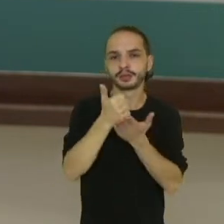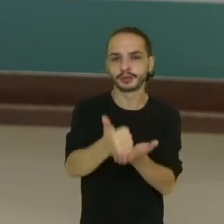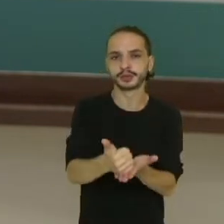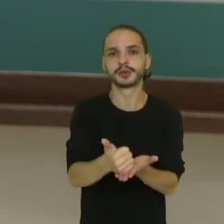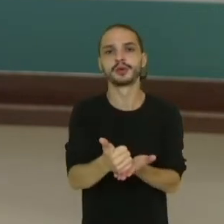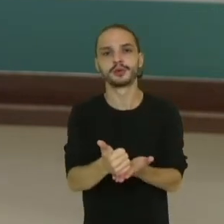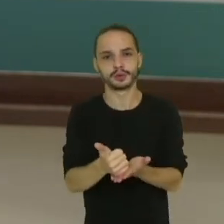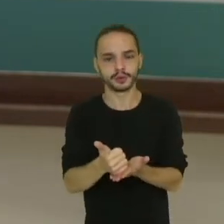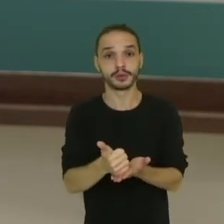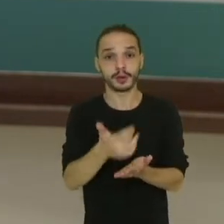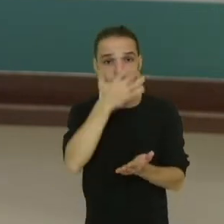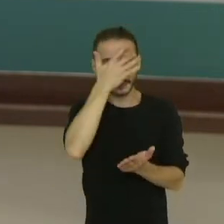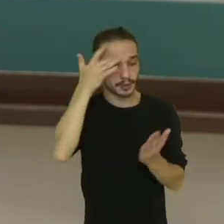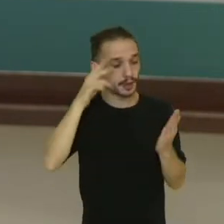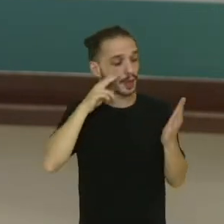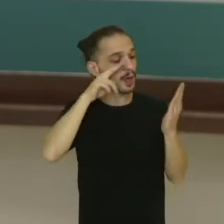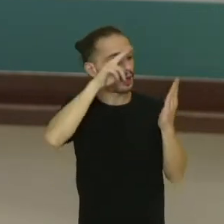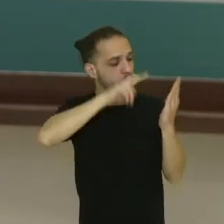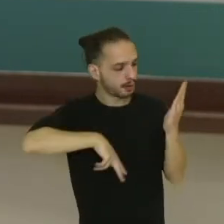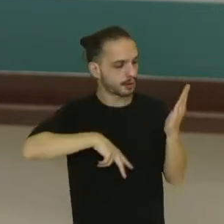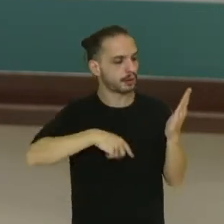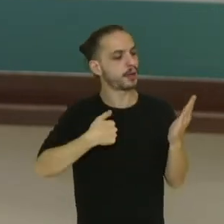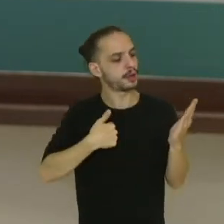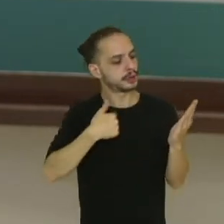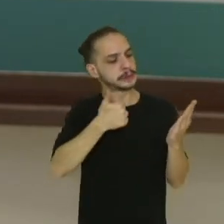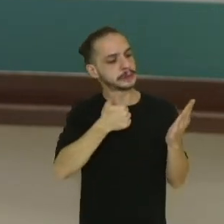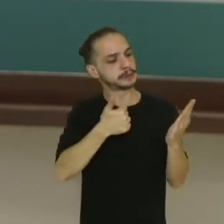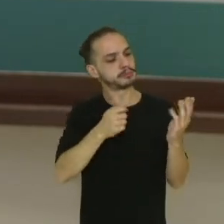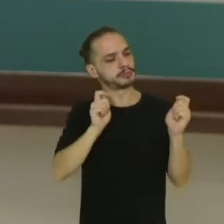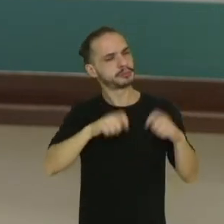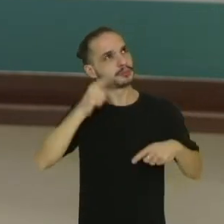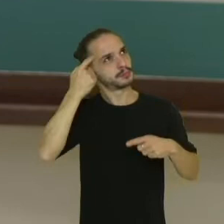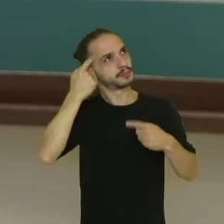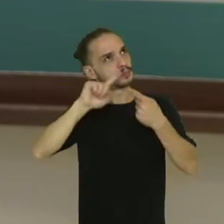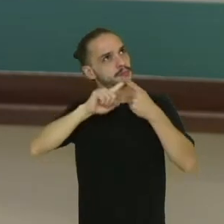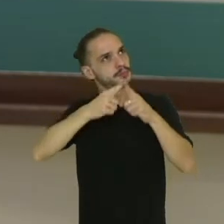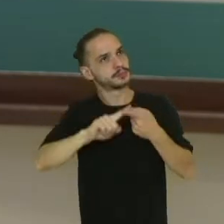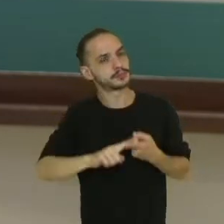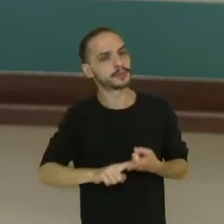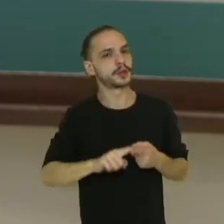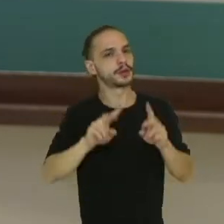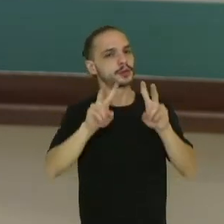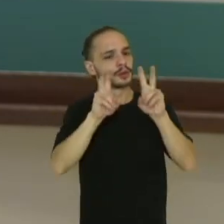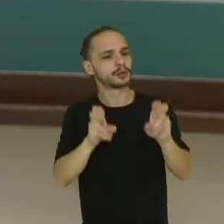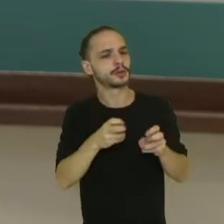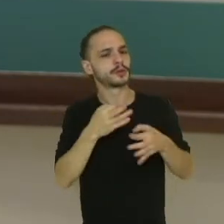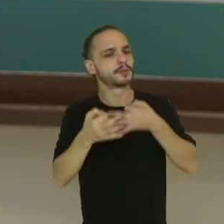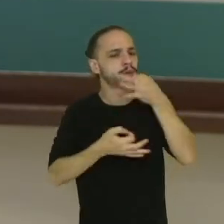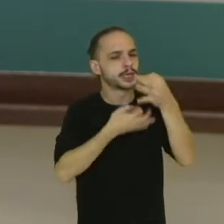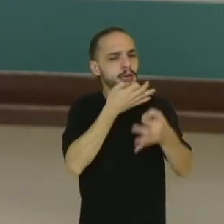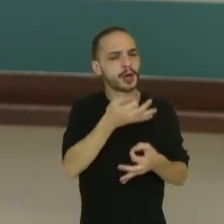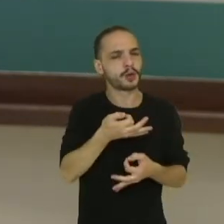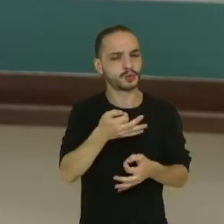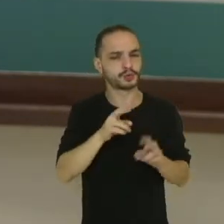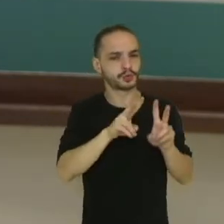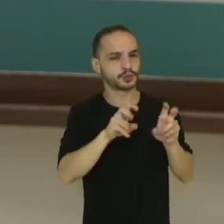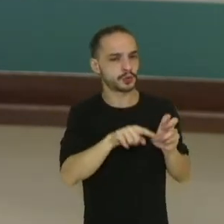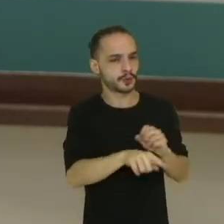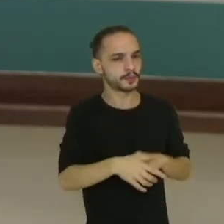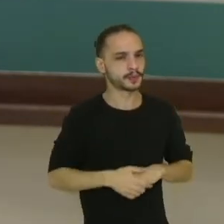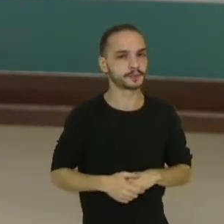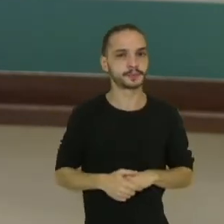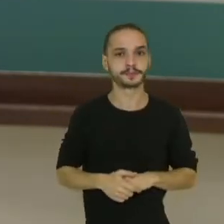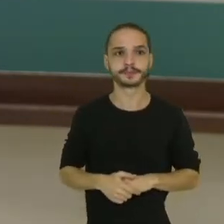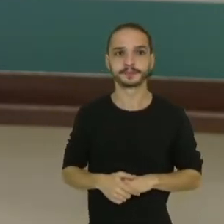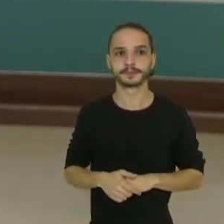contribuir para que o leitor possa também formular uma opinião a respeito do tema, do assunto, né, em questão. Continuando